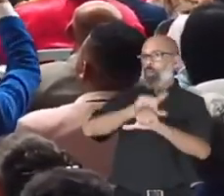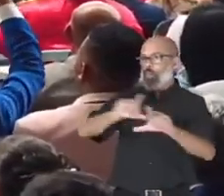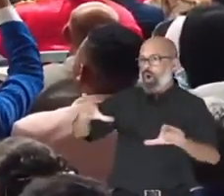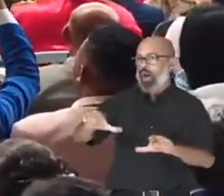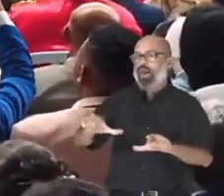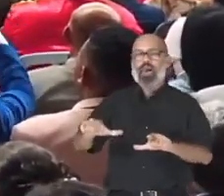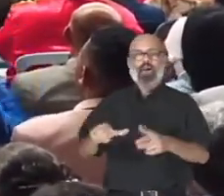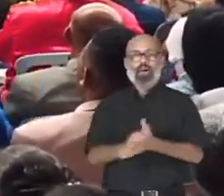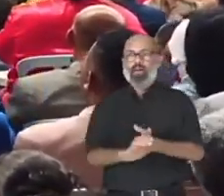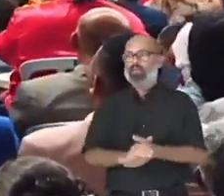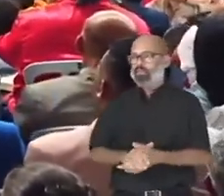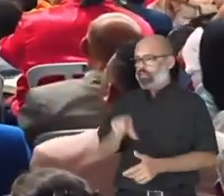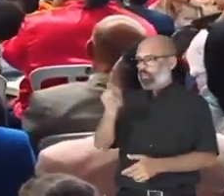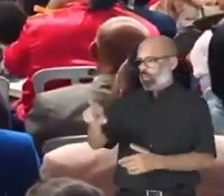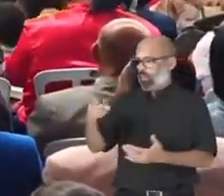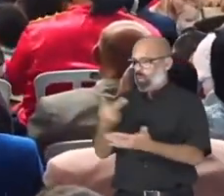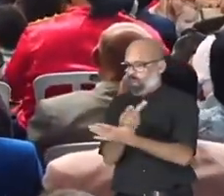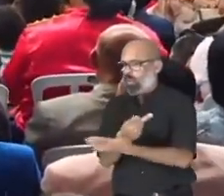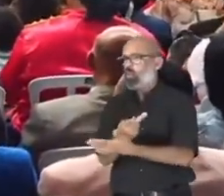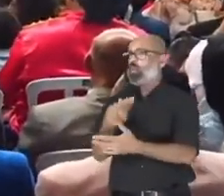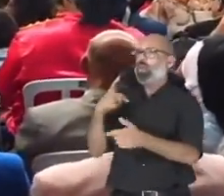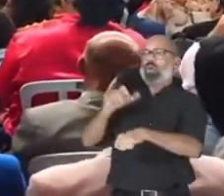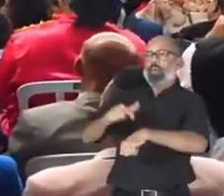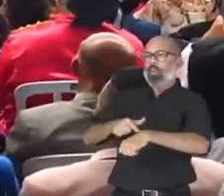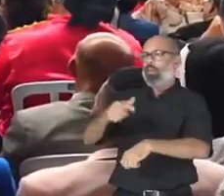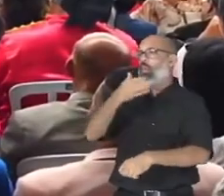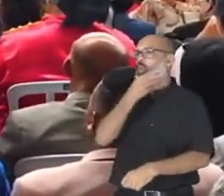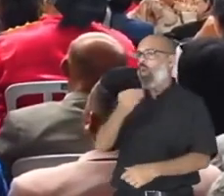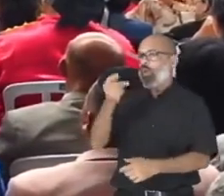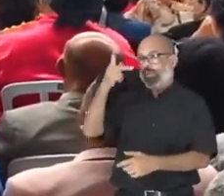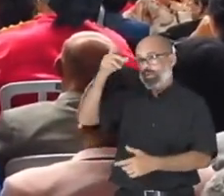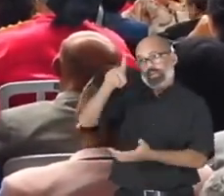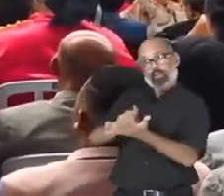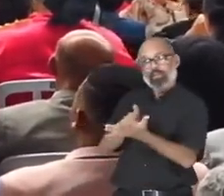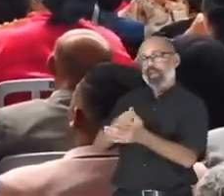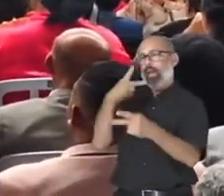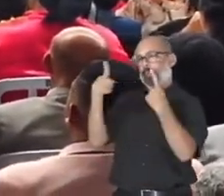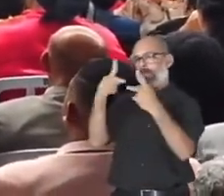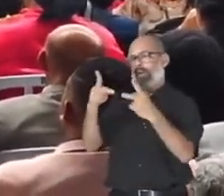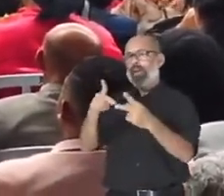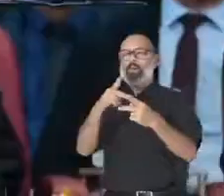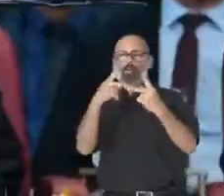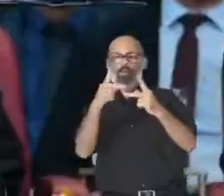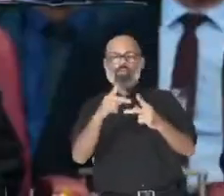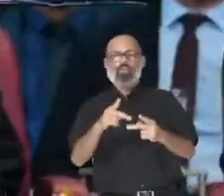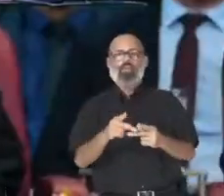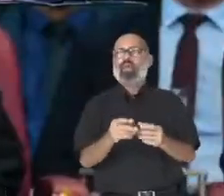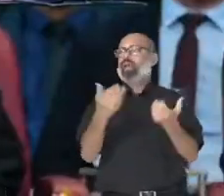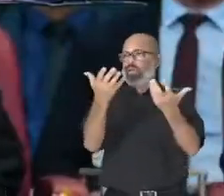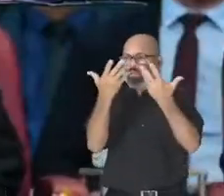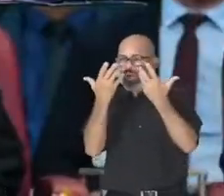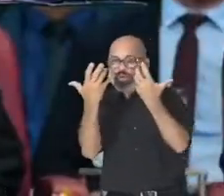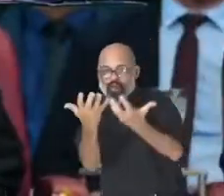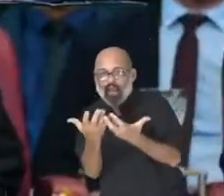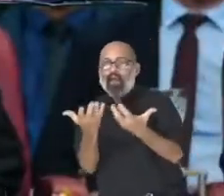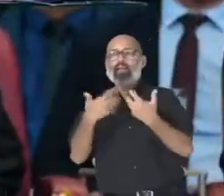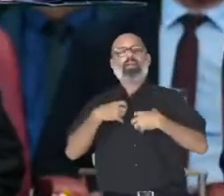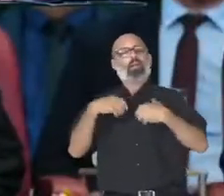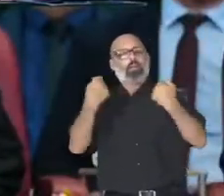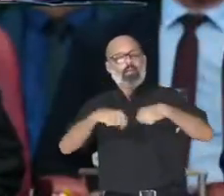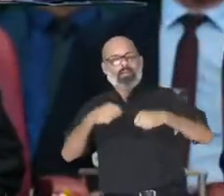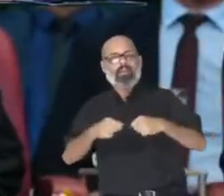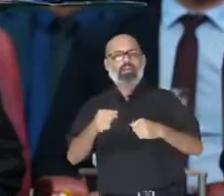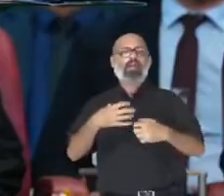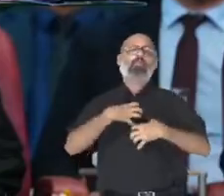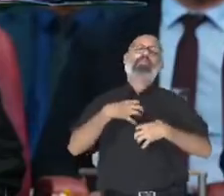mundo de raça de víboras, eles disseram: chegou um homem de verdade para pregar. Profeta é desse jeito, não fala o que a gente quer ouvir, fala o que nós